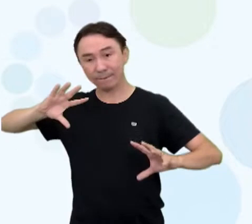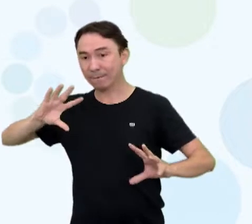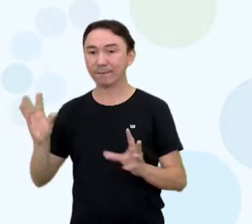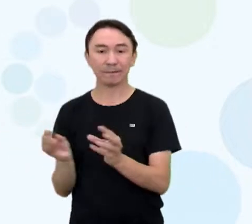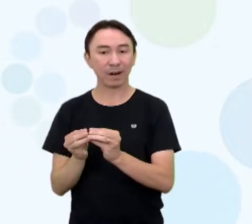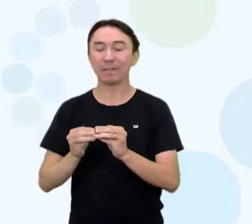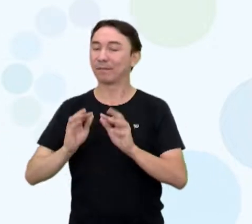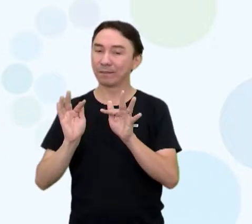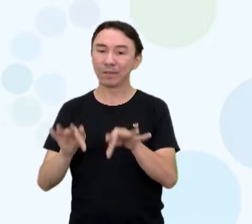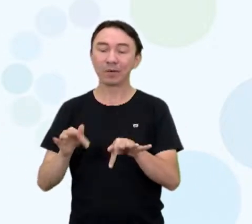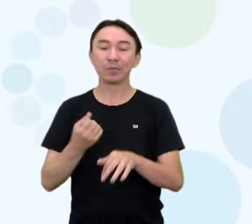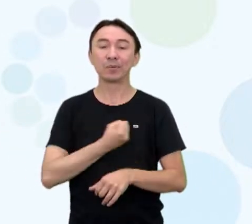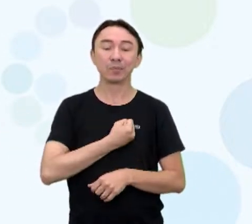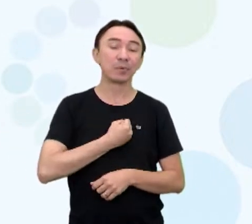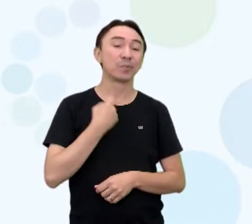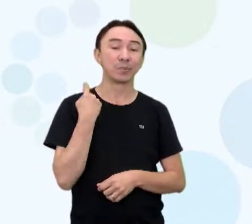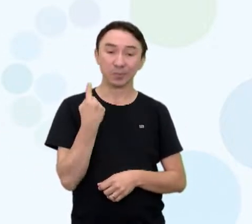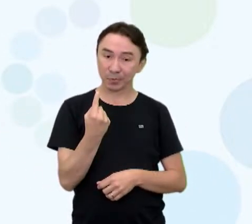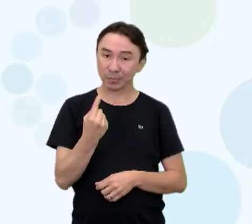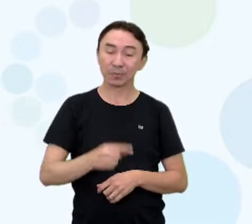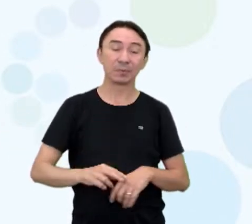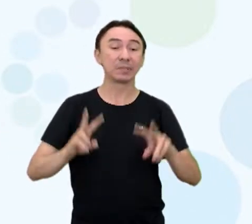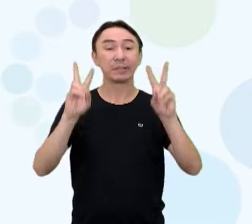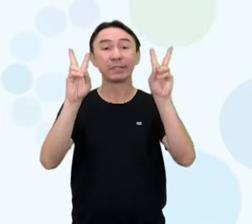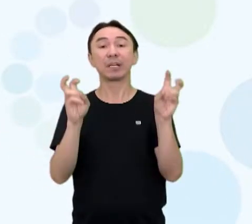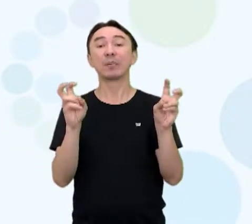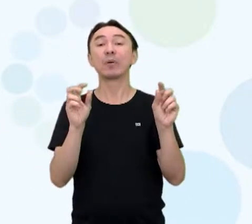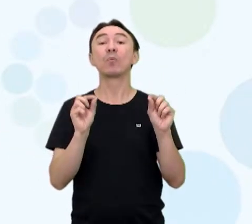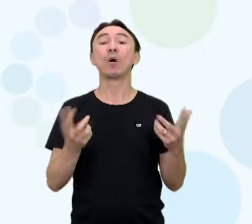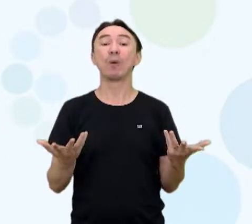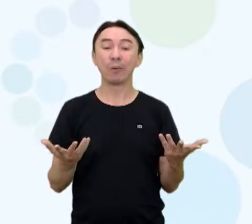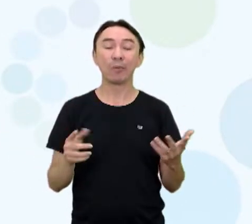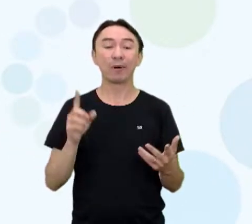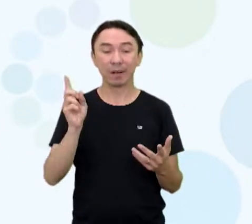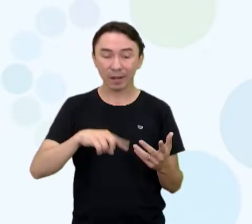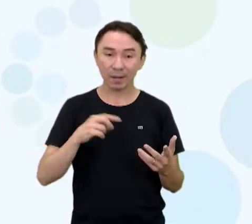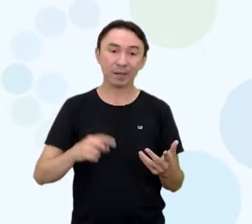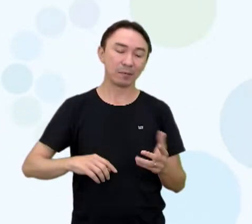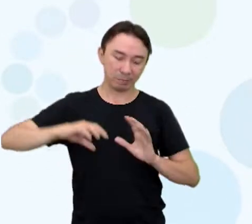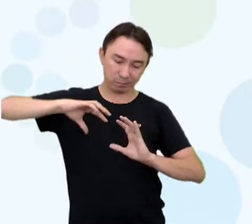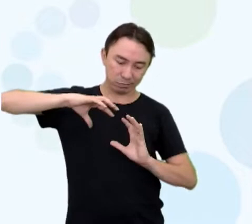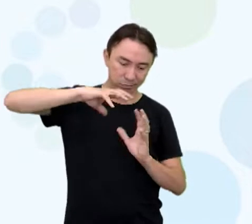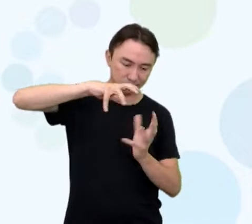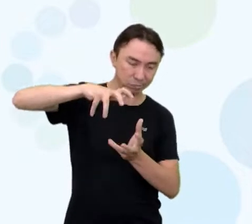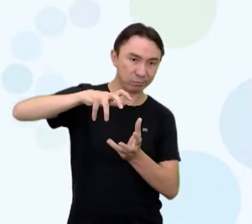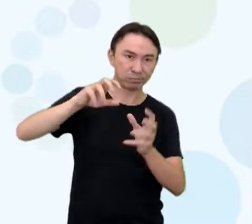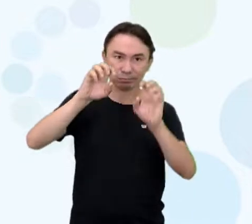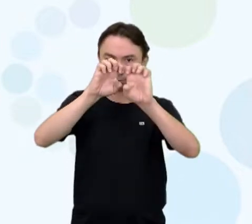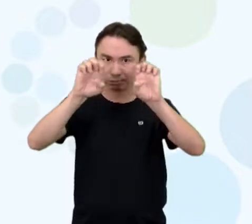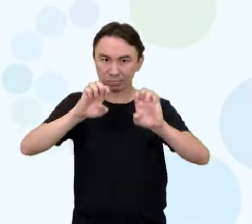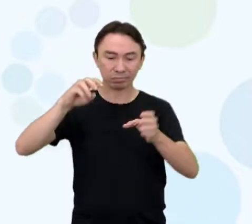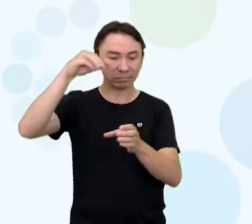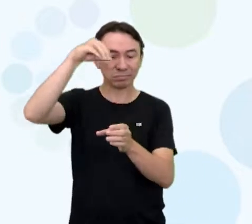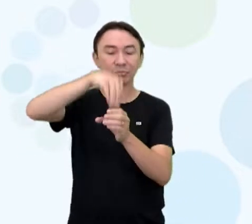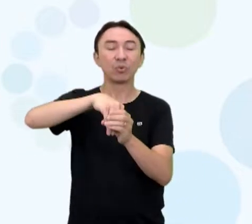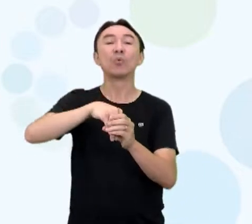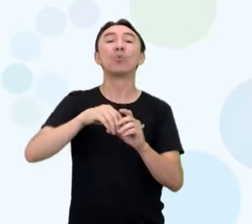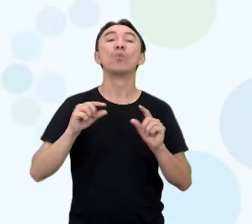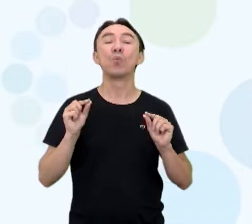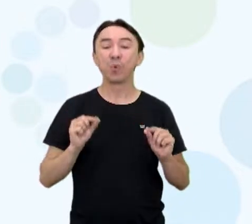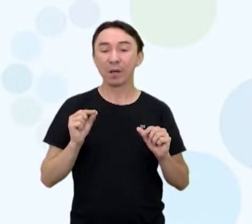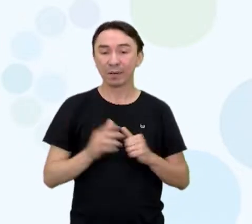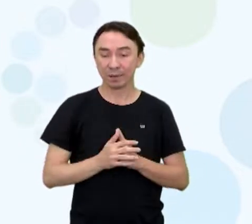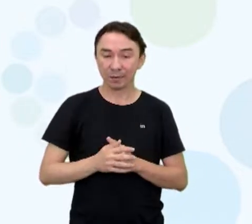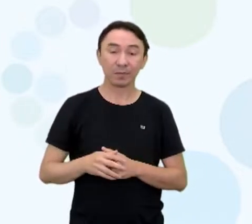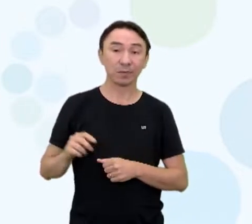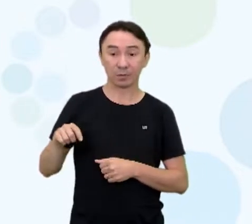estamos abordando aí nessa atividade é a estrutura interna do planeta. Eu sou o professor Antônio Russo Júnior, eu sou professor de